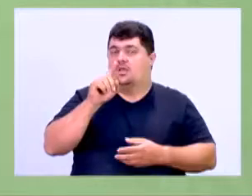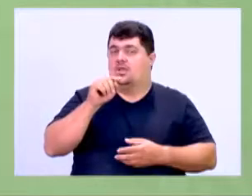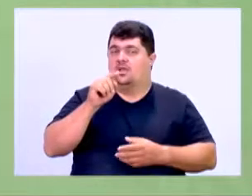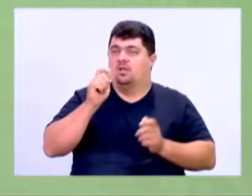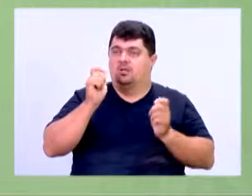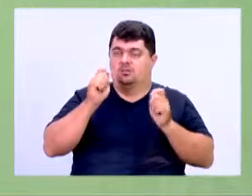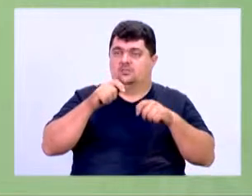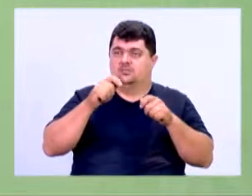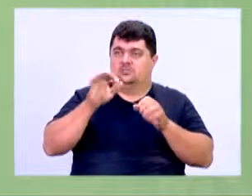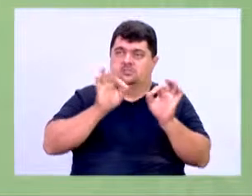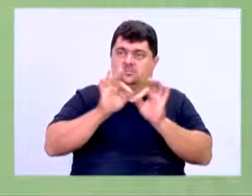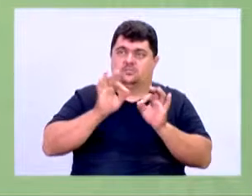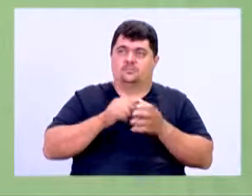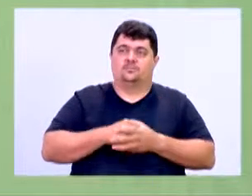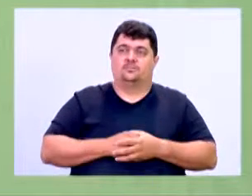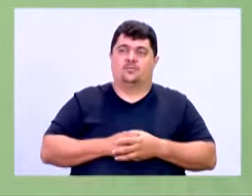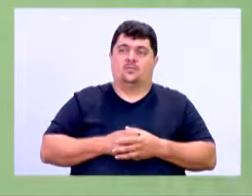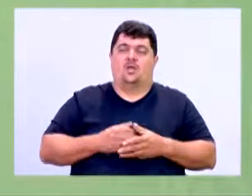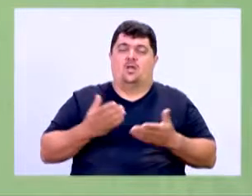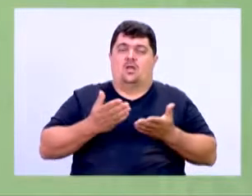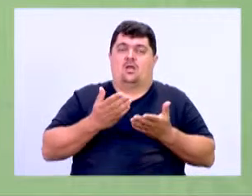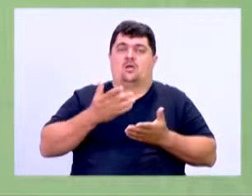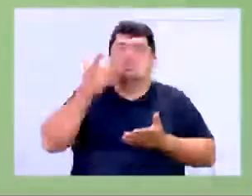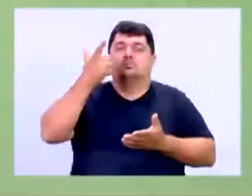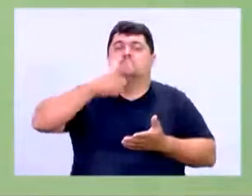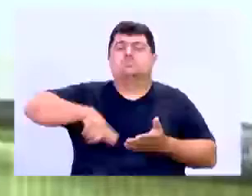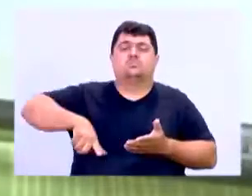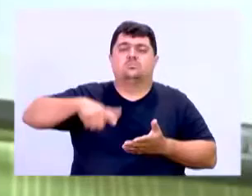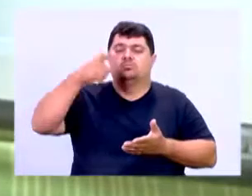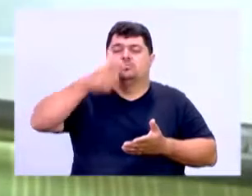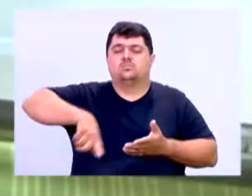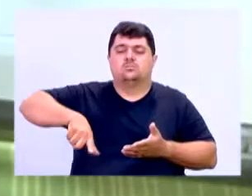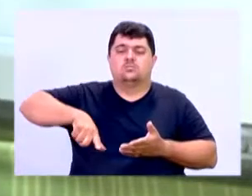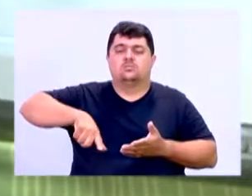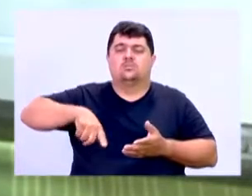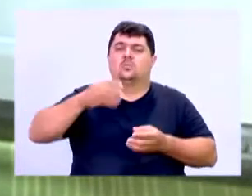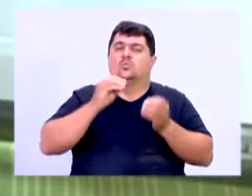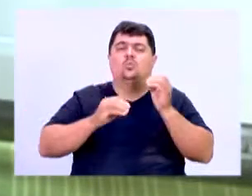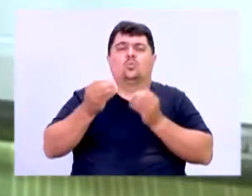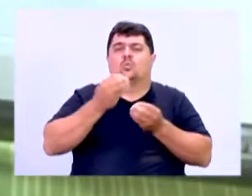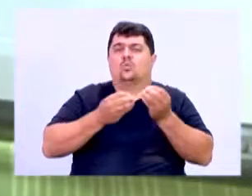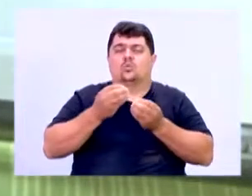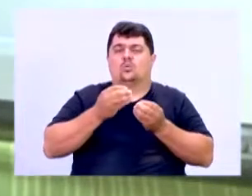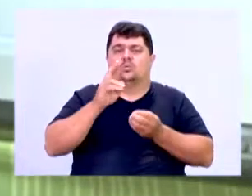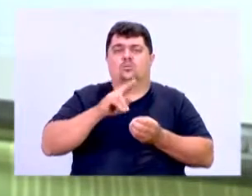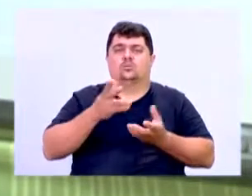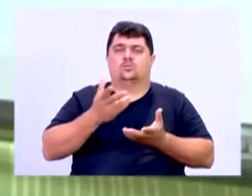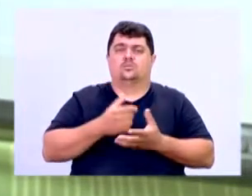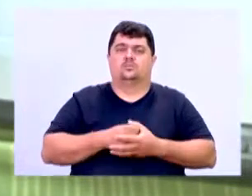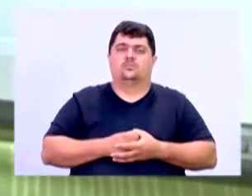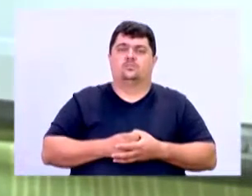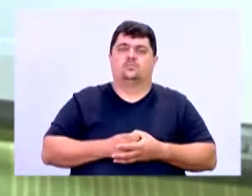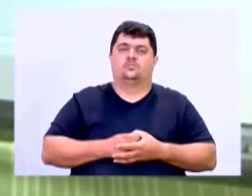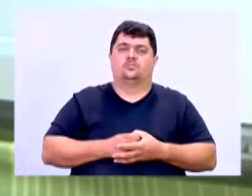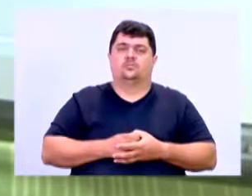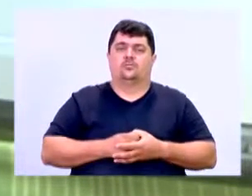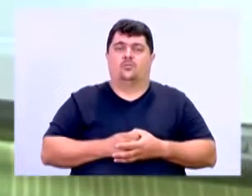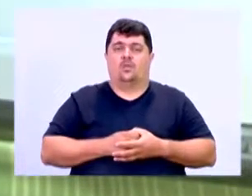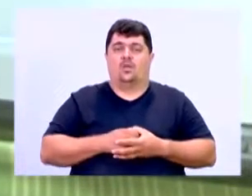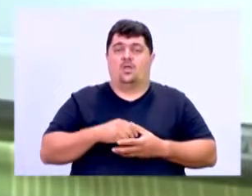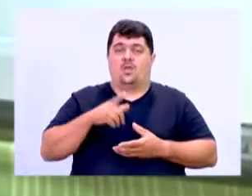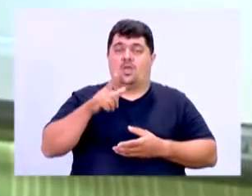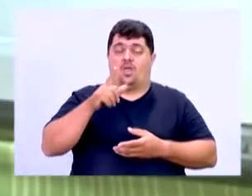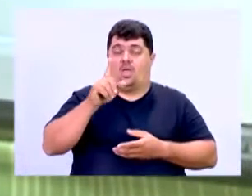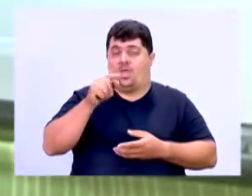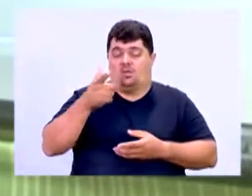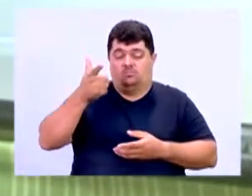eles trabalham. Bom, e comando de repetição, professor? Como é que funciona o comando de repetição? Comando de repetição nada mais é do que repetir